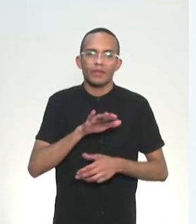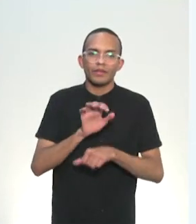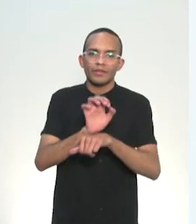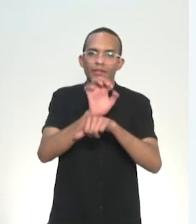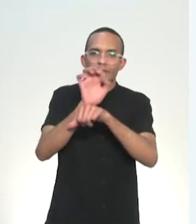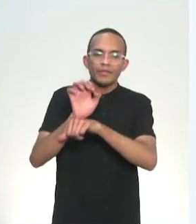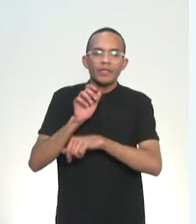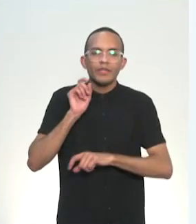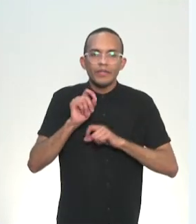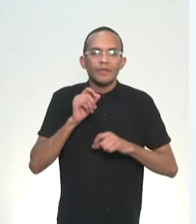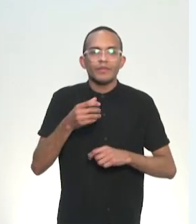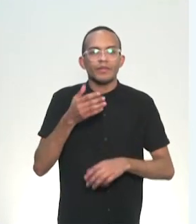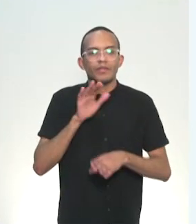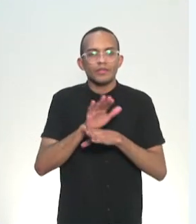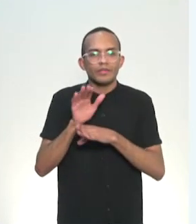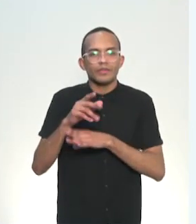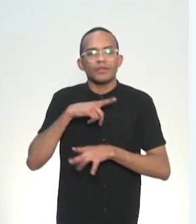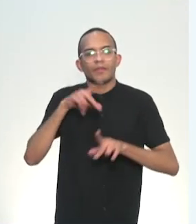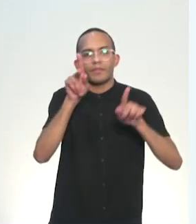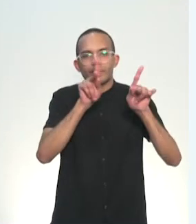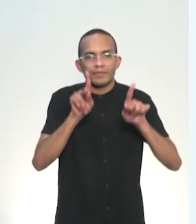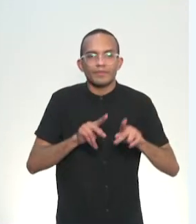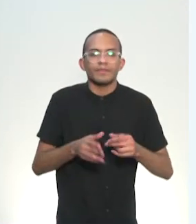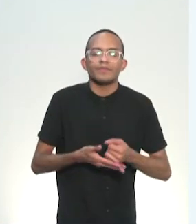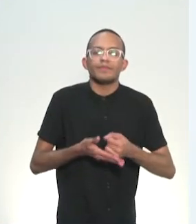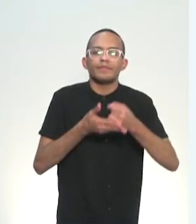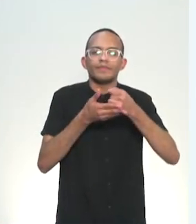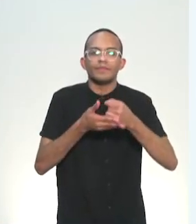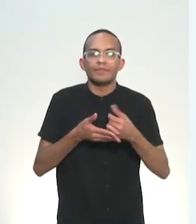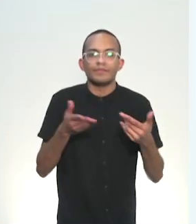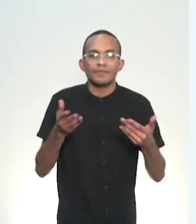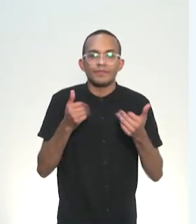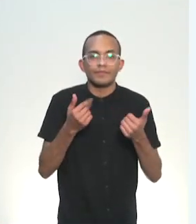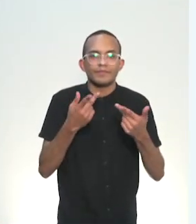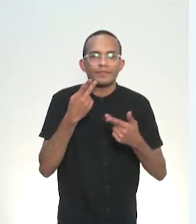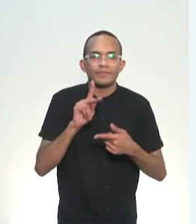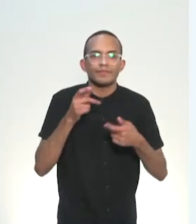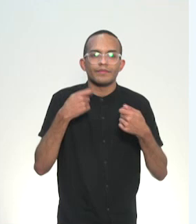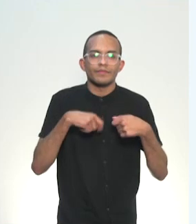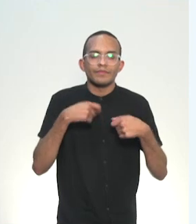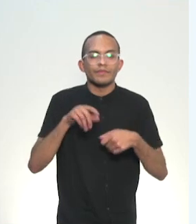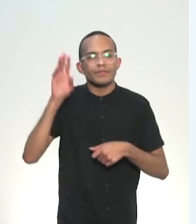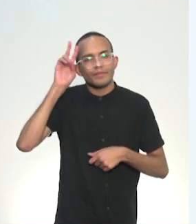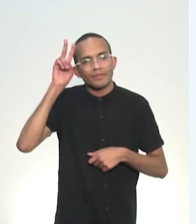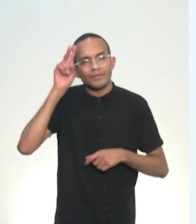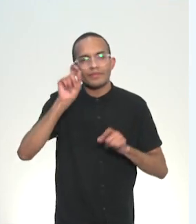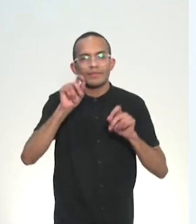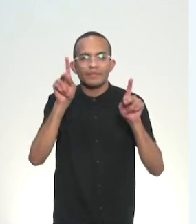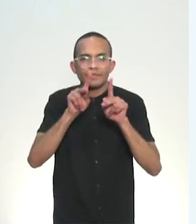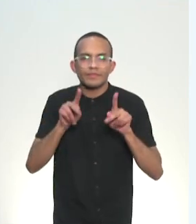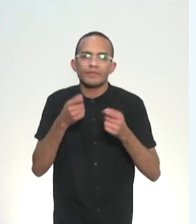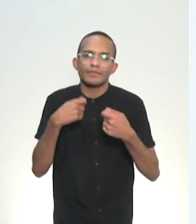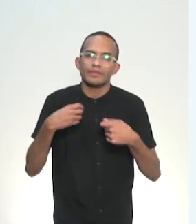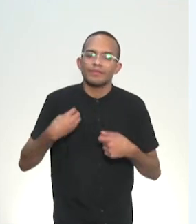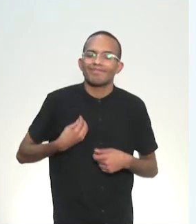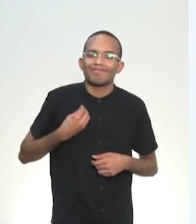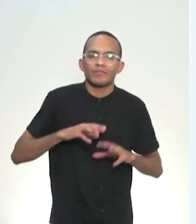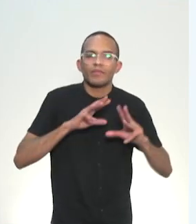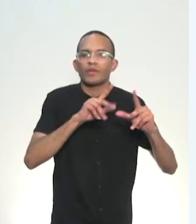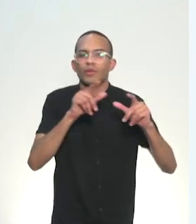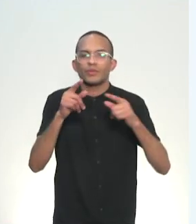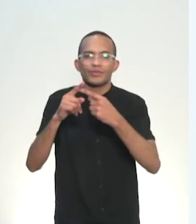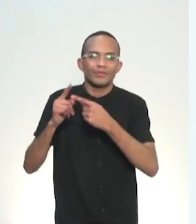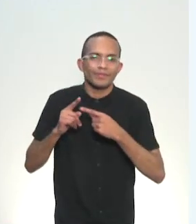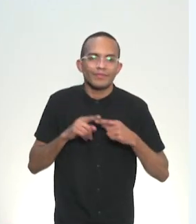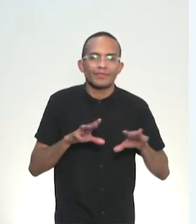criando assim condições para a paz sustentável. Além do mais, é preciso salientar que a paz deve estar presente em todos os